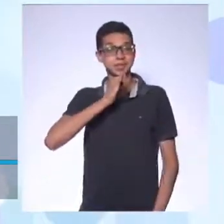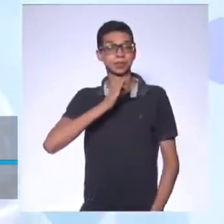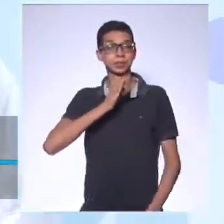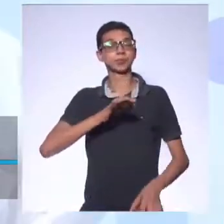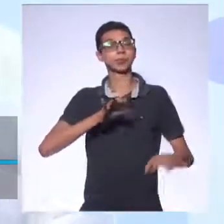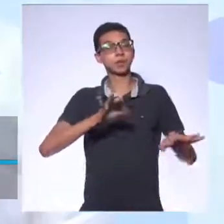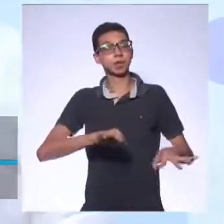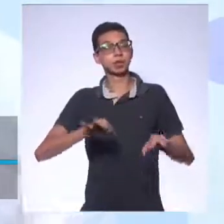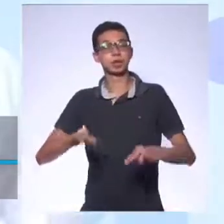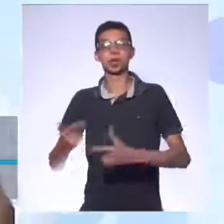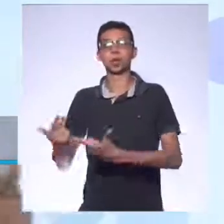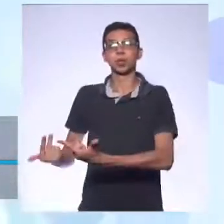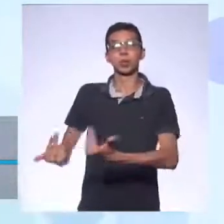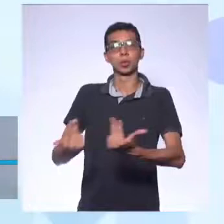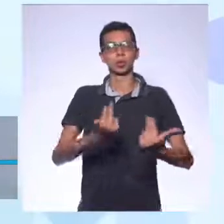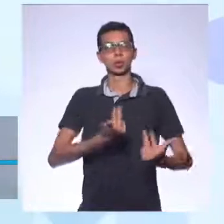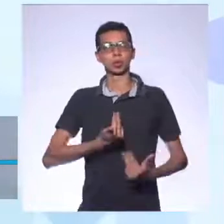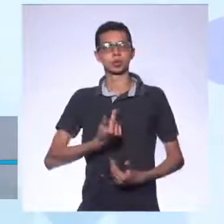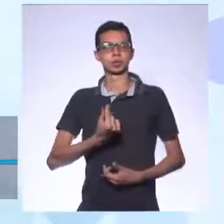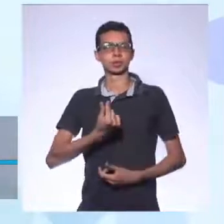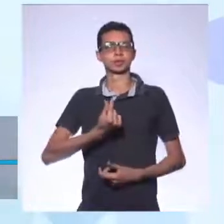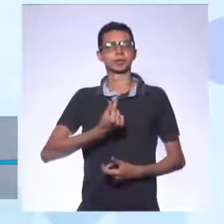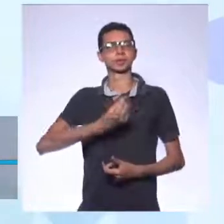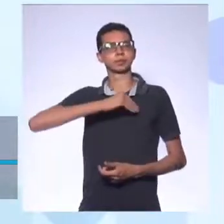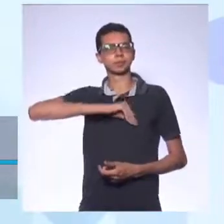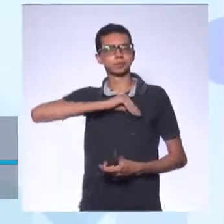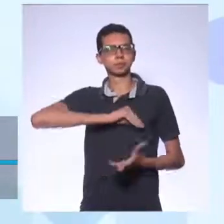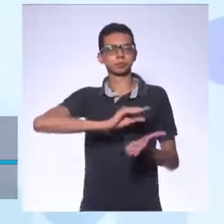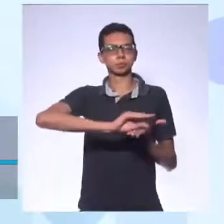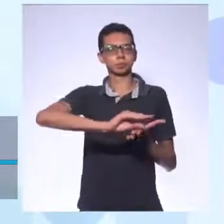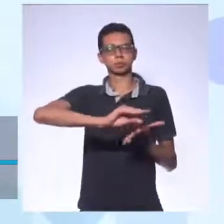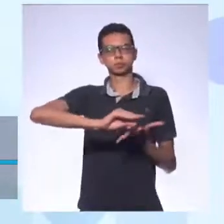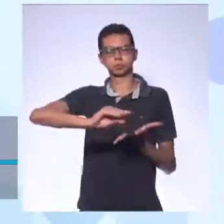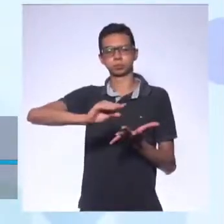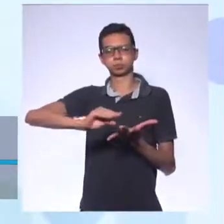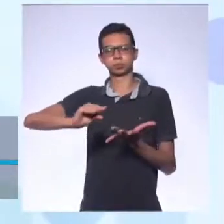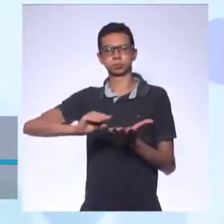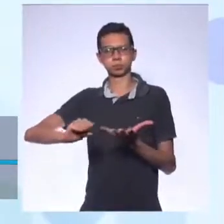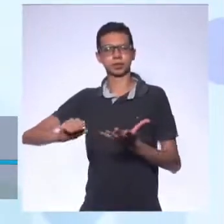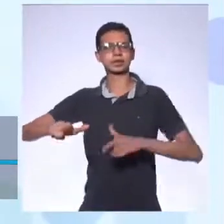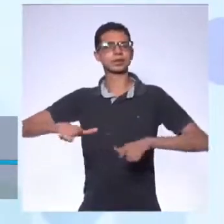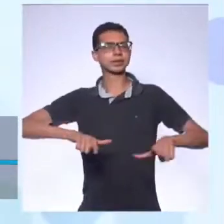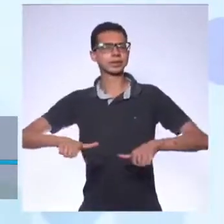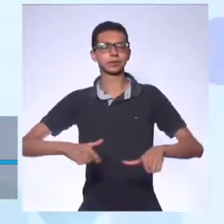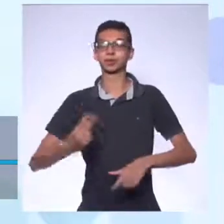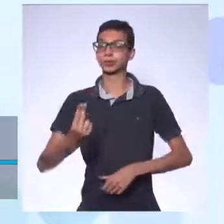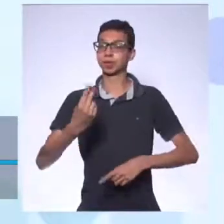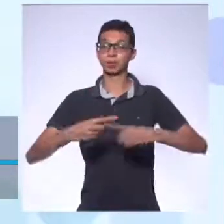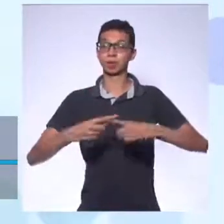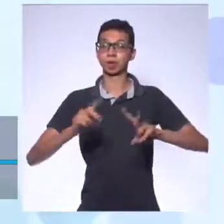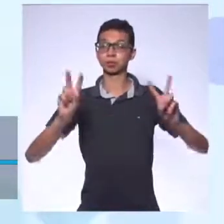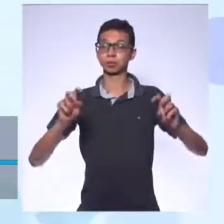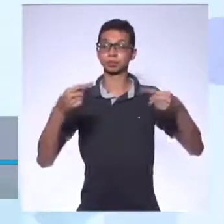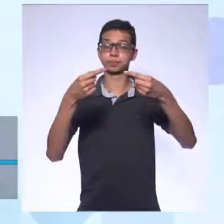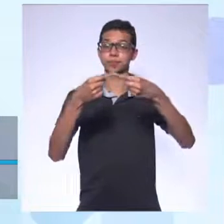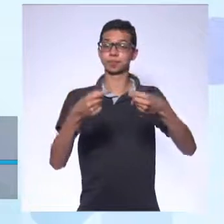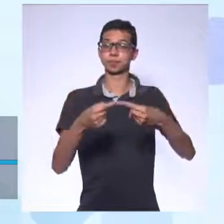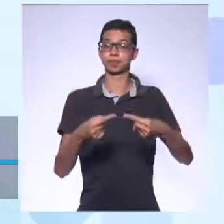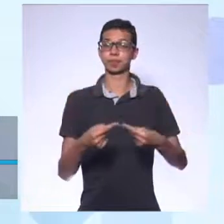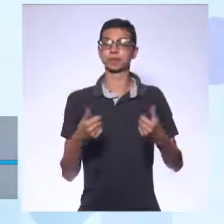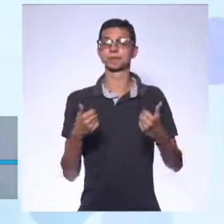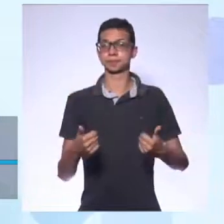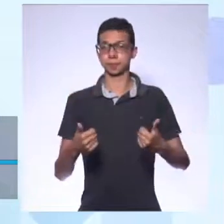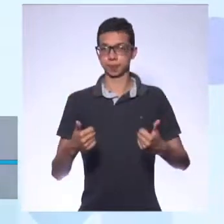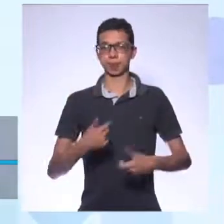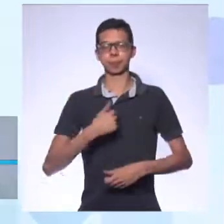Não falar sobre emprego. Não tem como, uma coisa está ligada à outra. Tá bom? Dito isto, eu